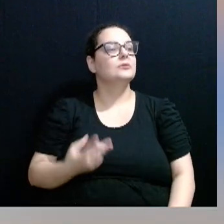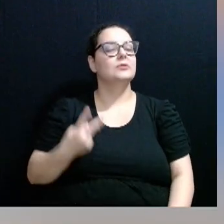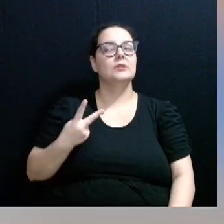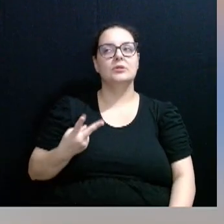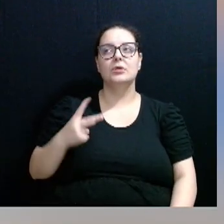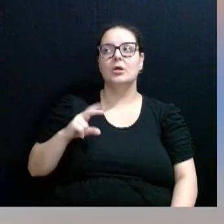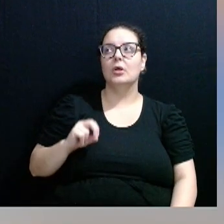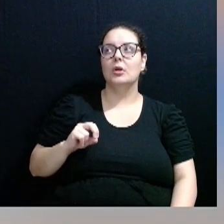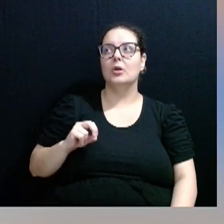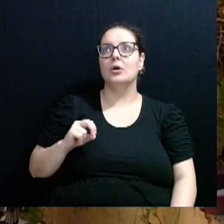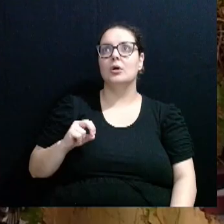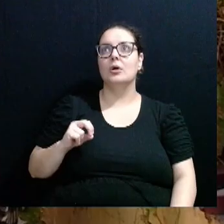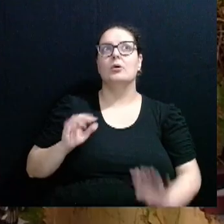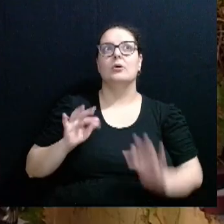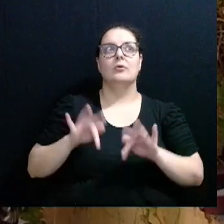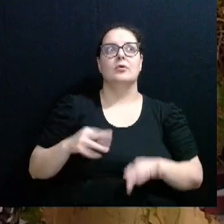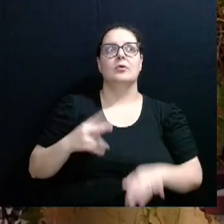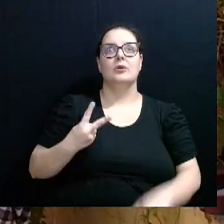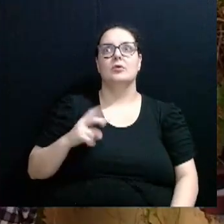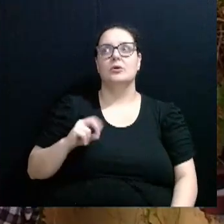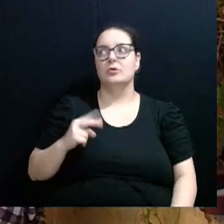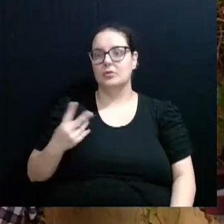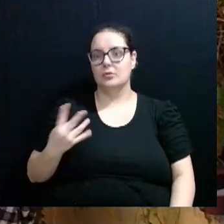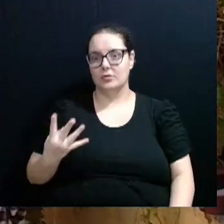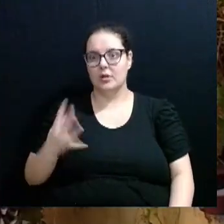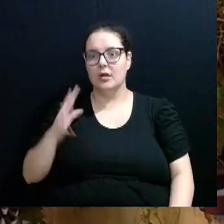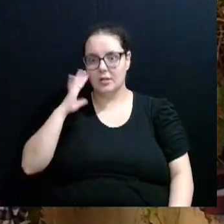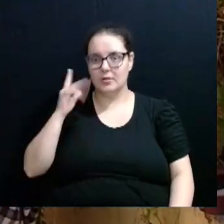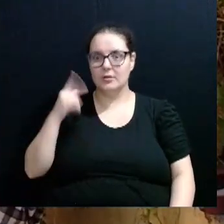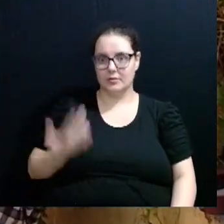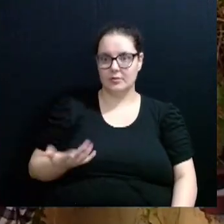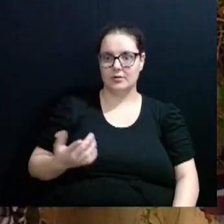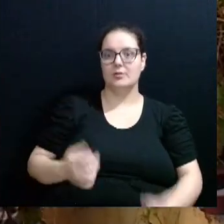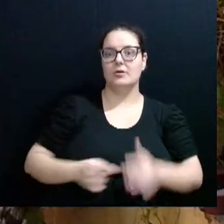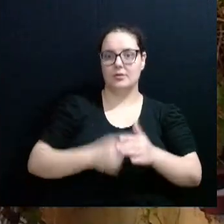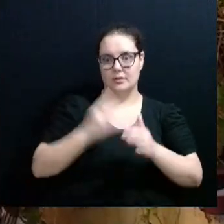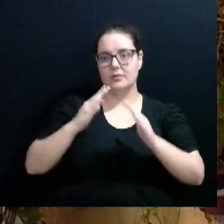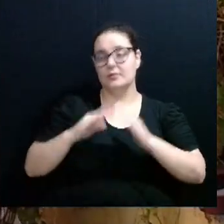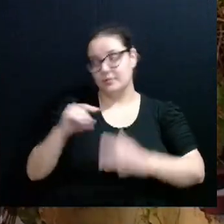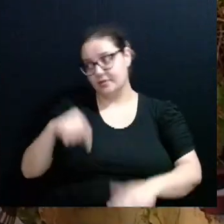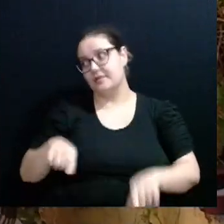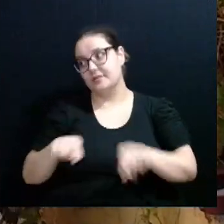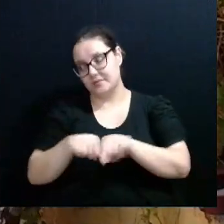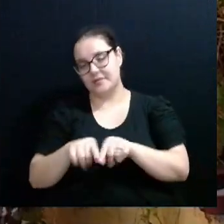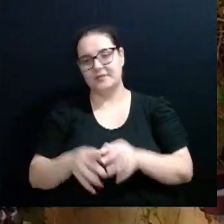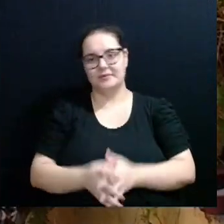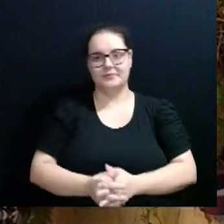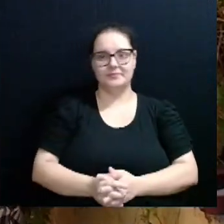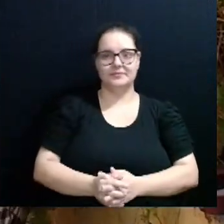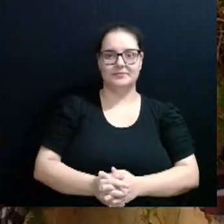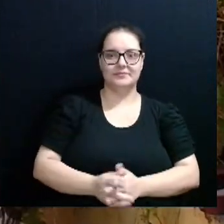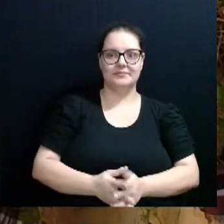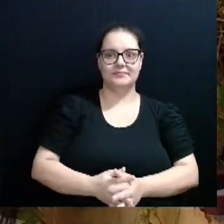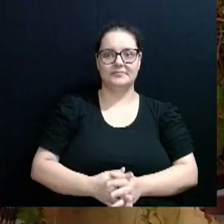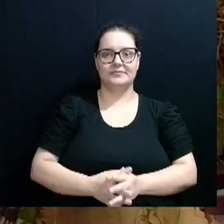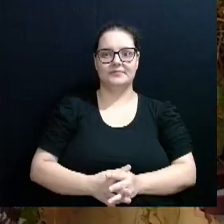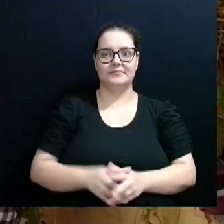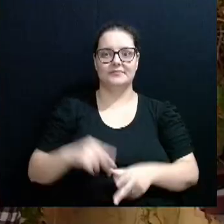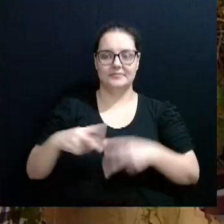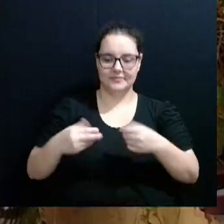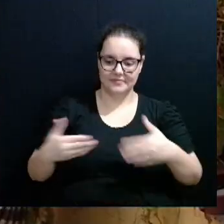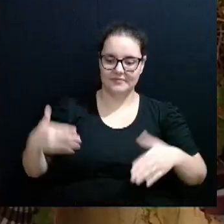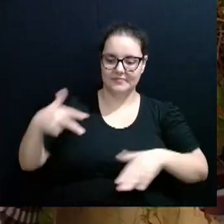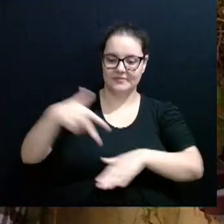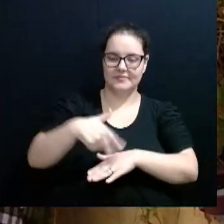de 2024, acho que foi isso. Eu sou uma das primeiras moradoras aqui também. Estou aqui desde a inauguração do projeto. E